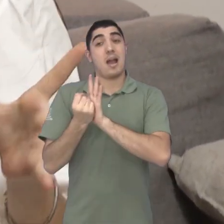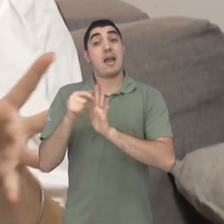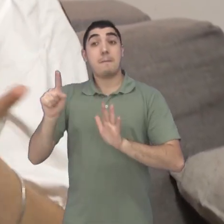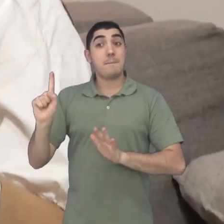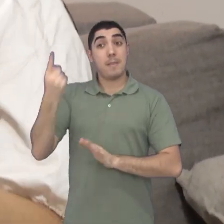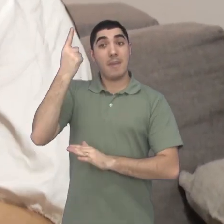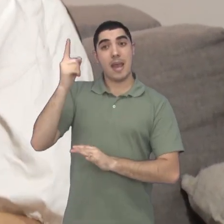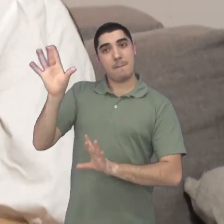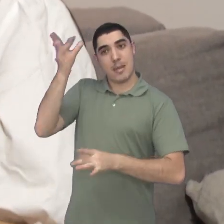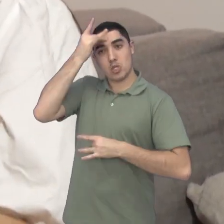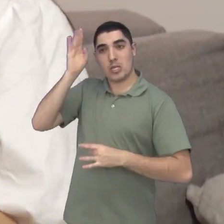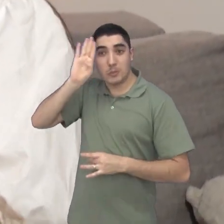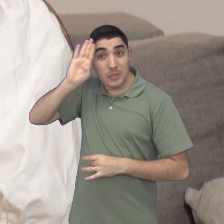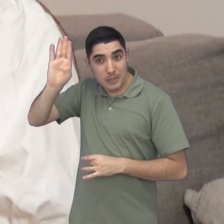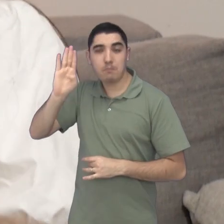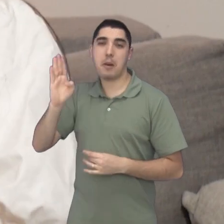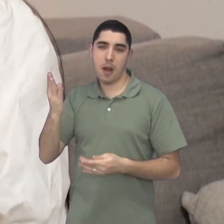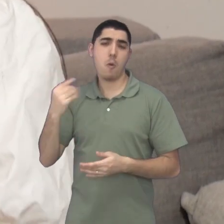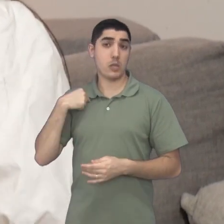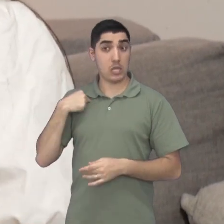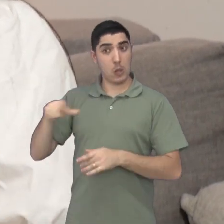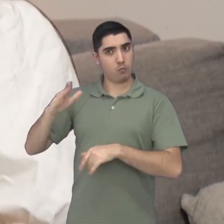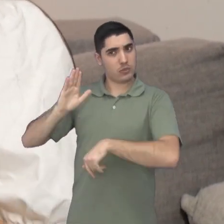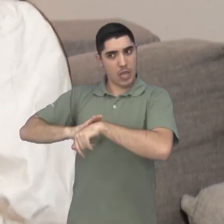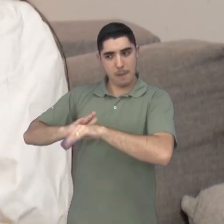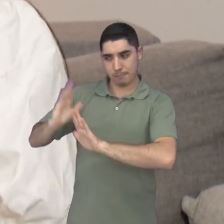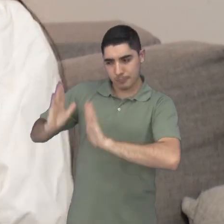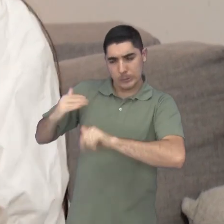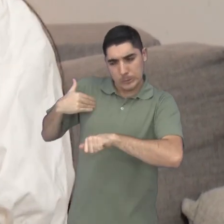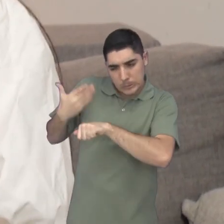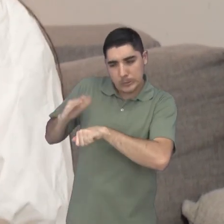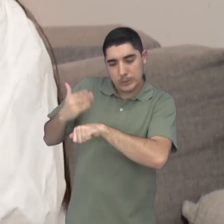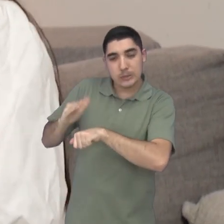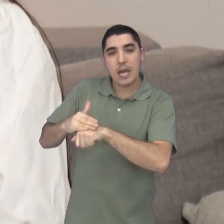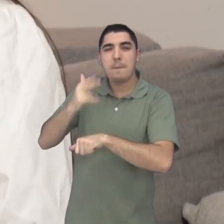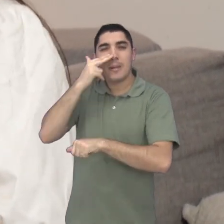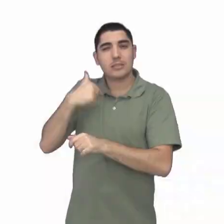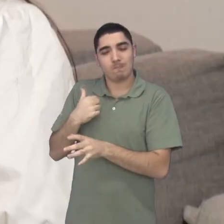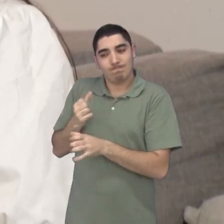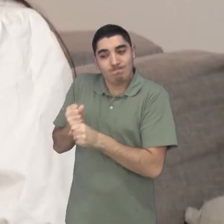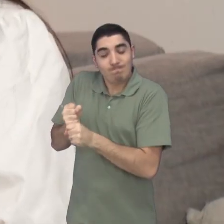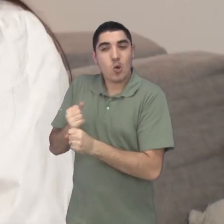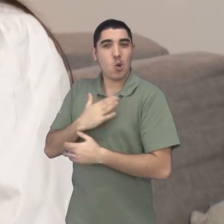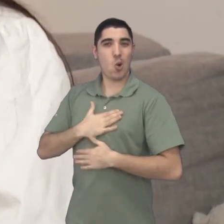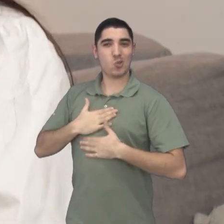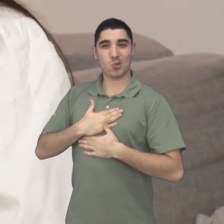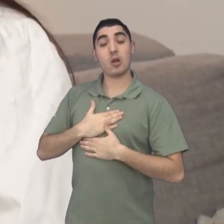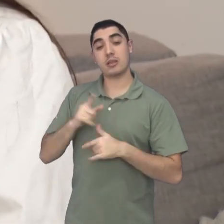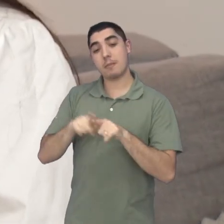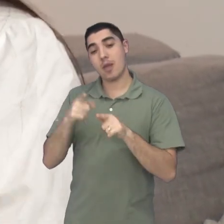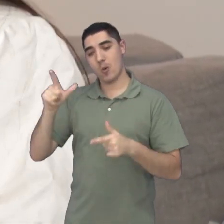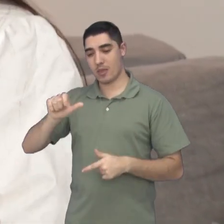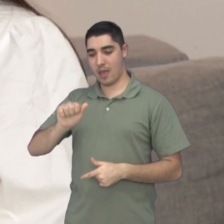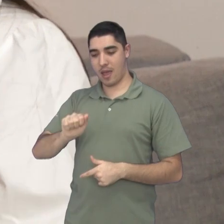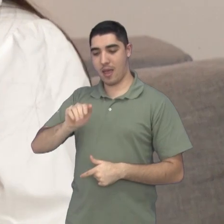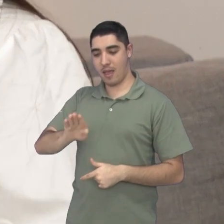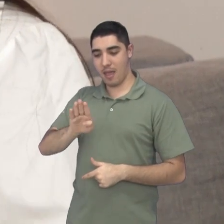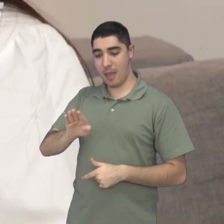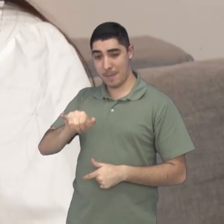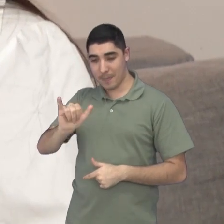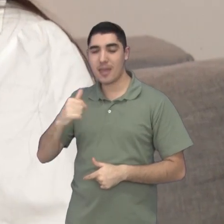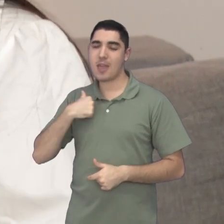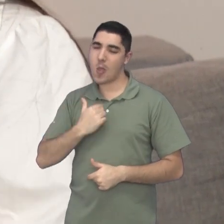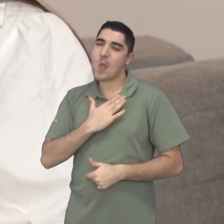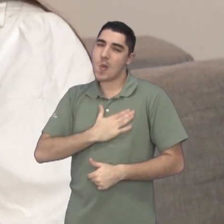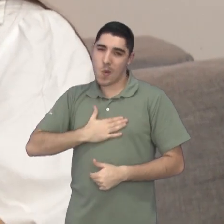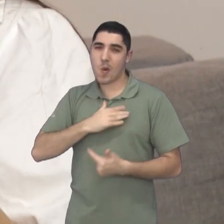protagonista, assim, e eu tive muito tempo pra fazer ela, então eu acho que eu me apeguei muito a ela, mas também a Abby também é uma das minhas favoritas, porque